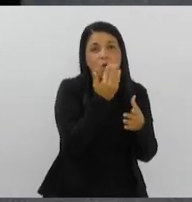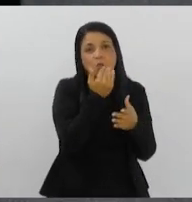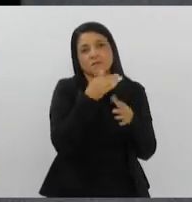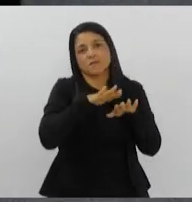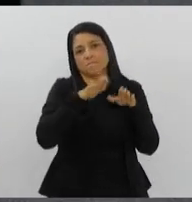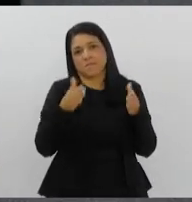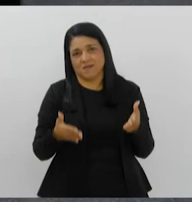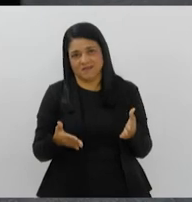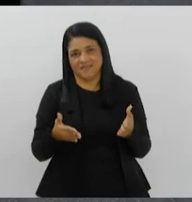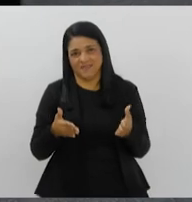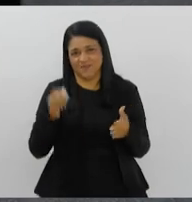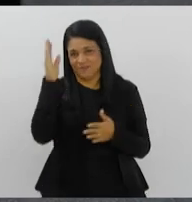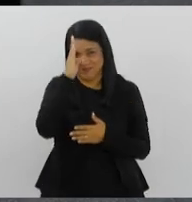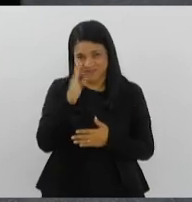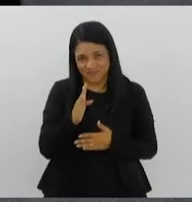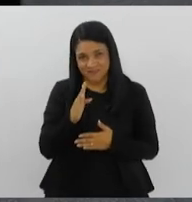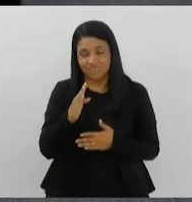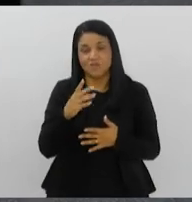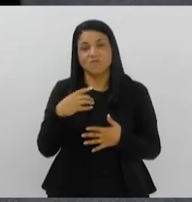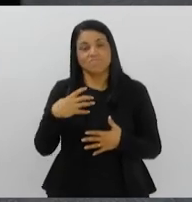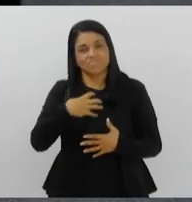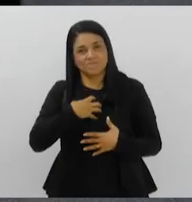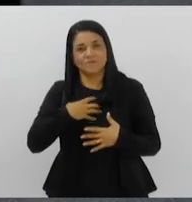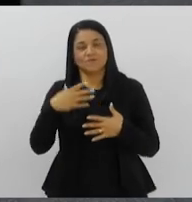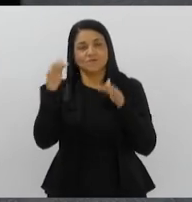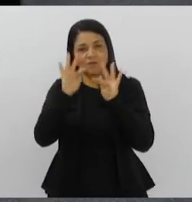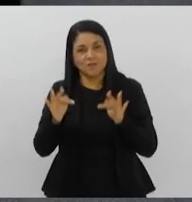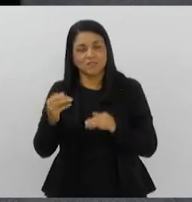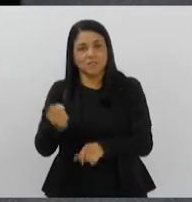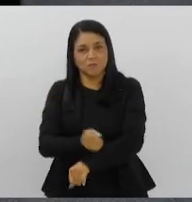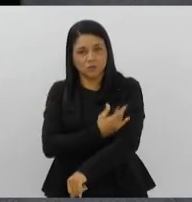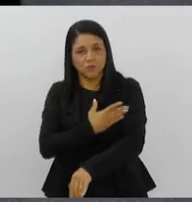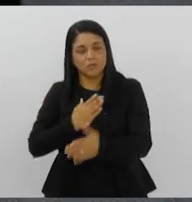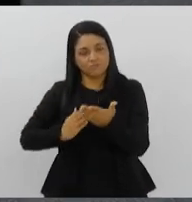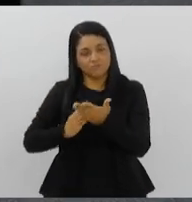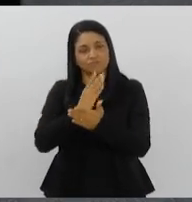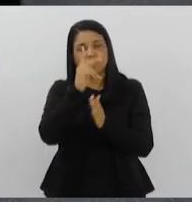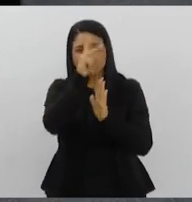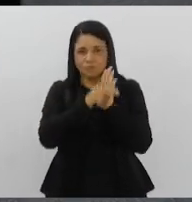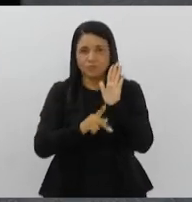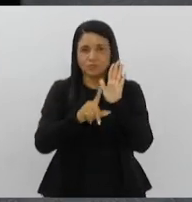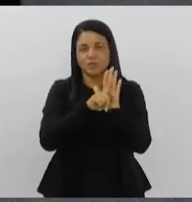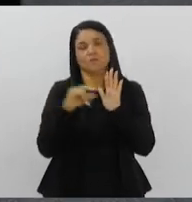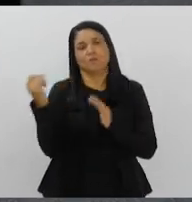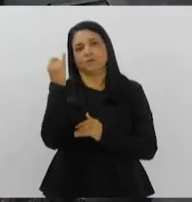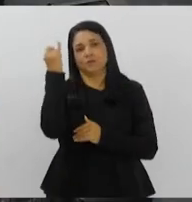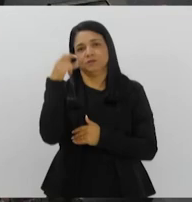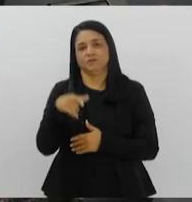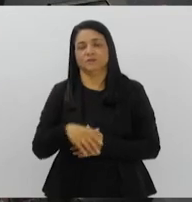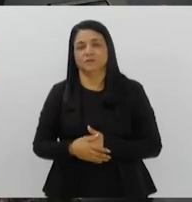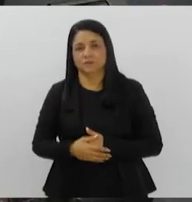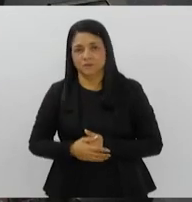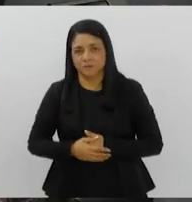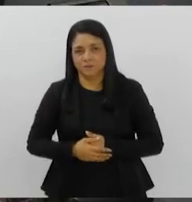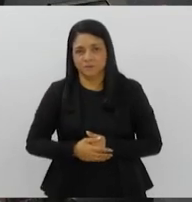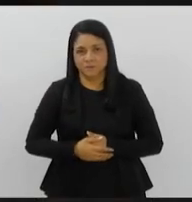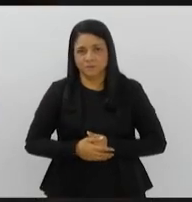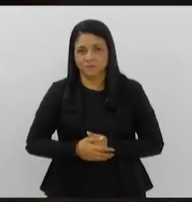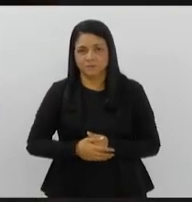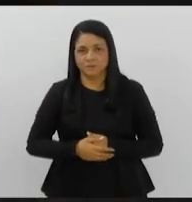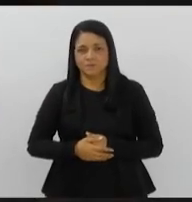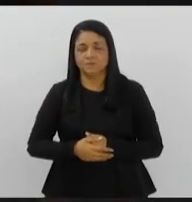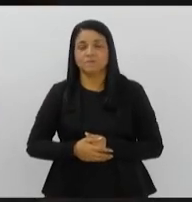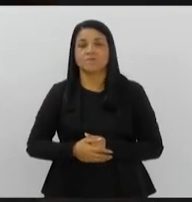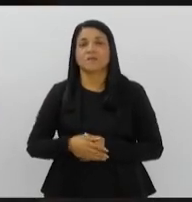fico muito feliz e emocionado em estar aprovando um projeto de tamanha envergadura e importância. Muito obrigado.